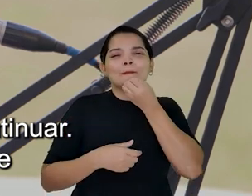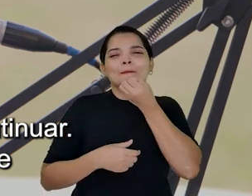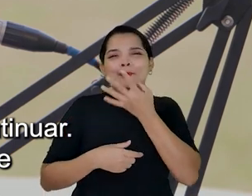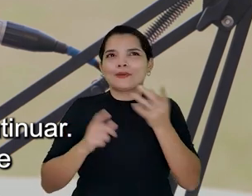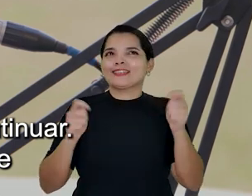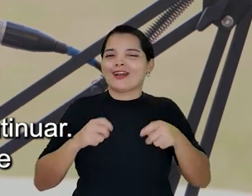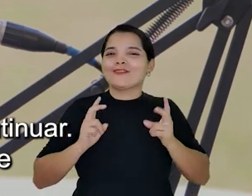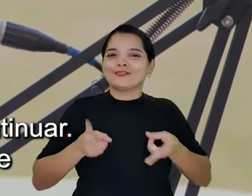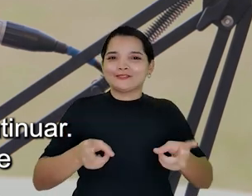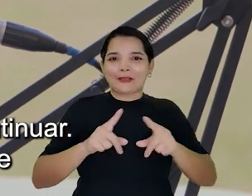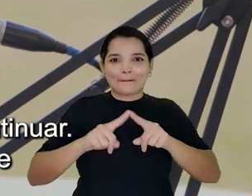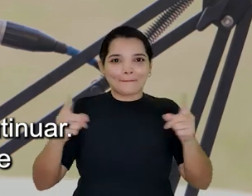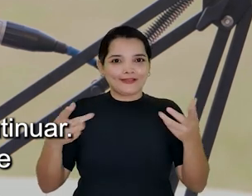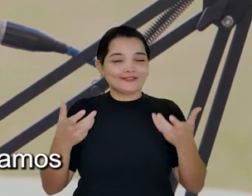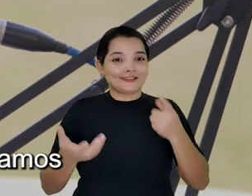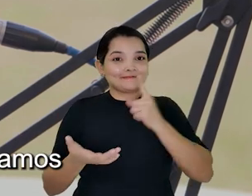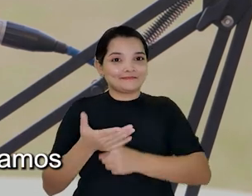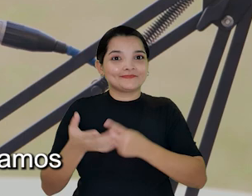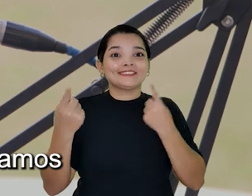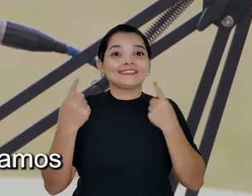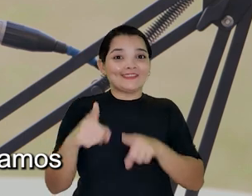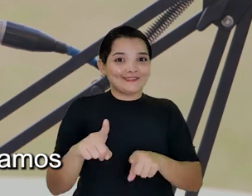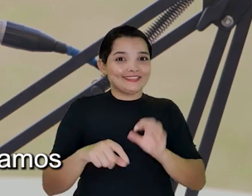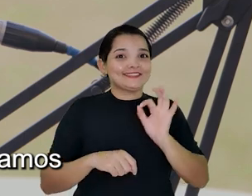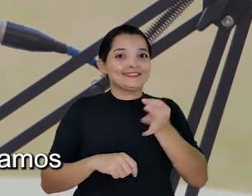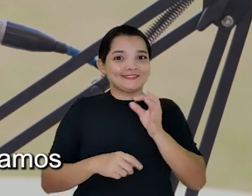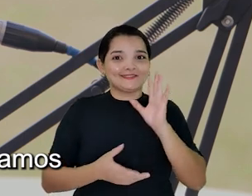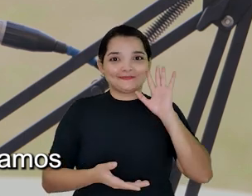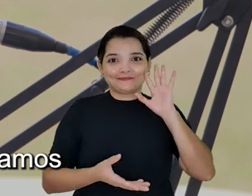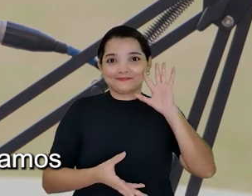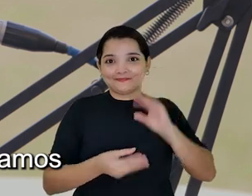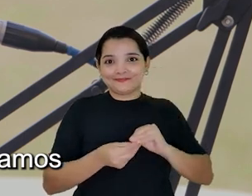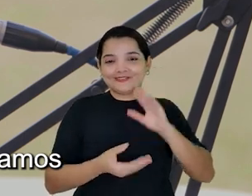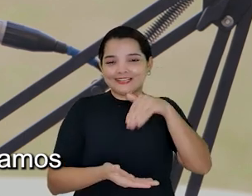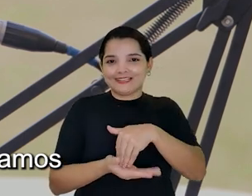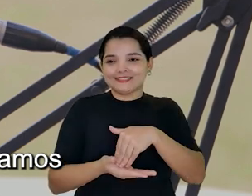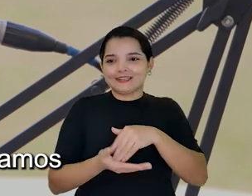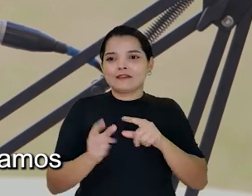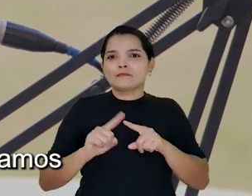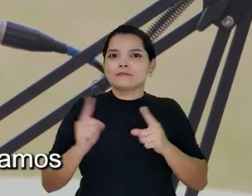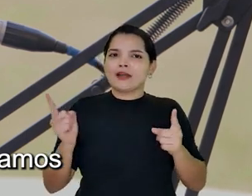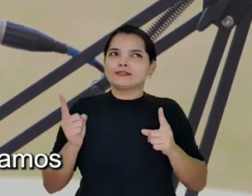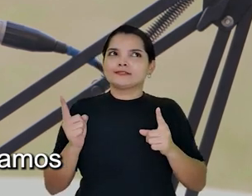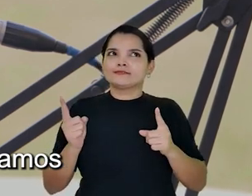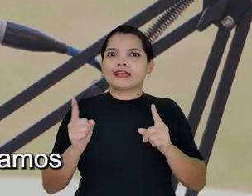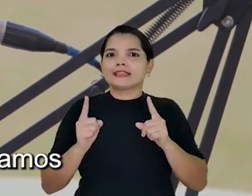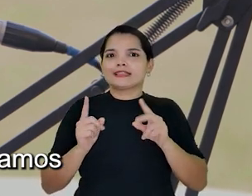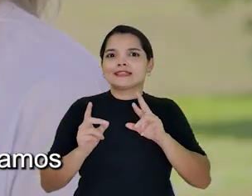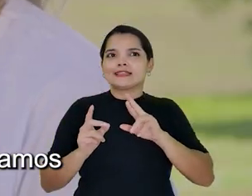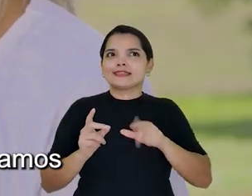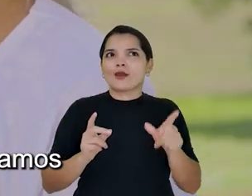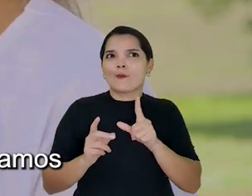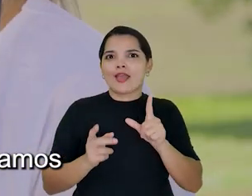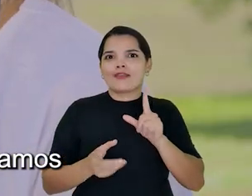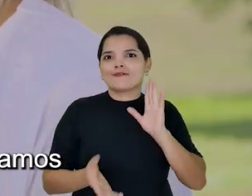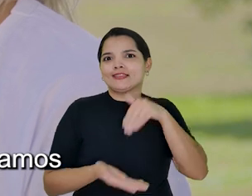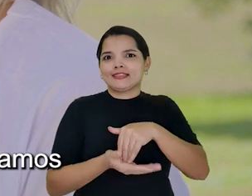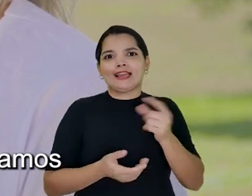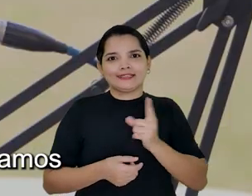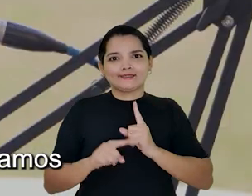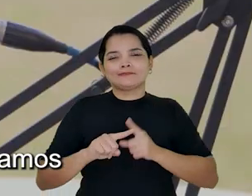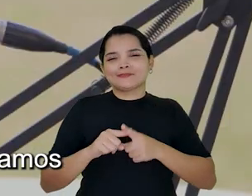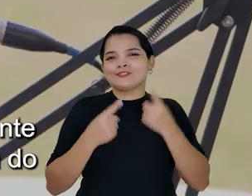fazer um desafio pra gente finalizar finaliz e esse desafio vai deixar em aberto então a gente não finaliza Tá